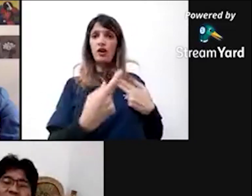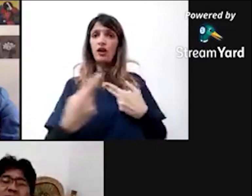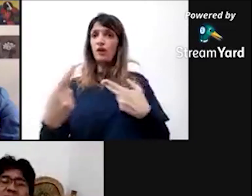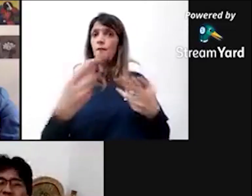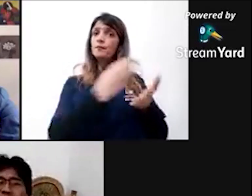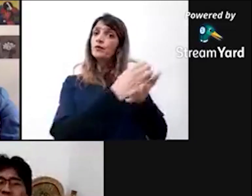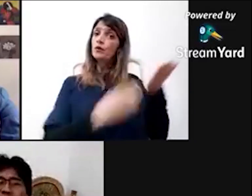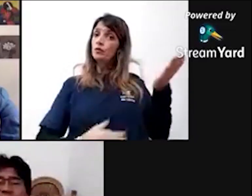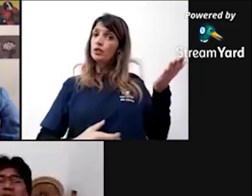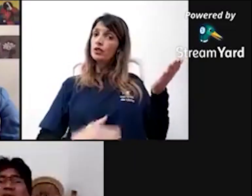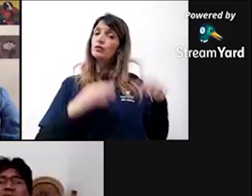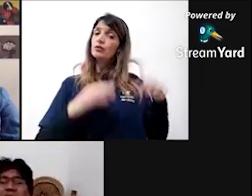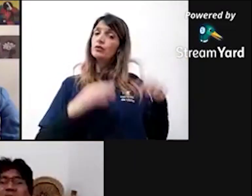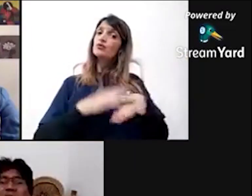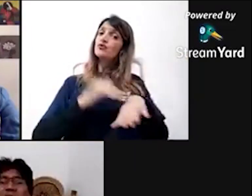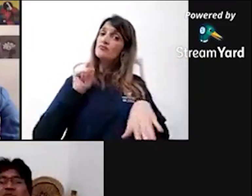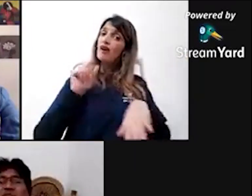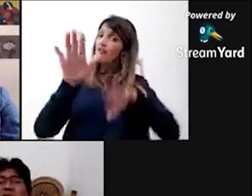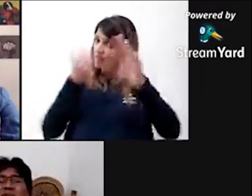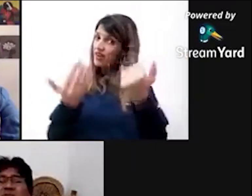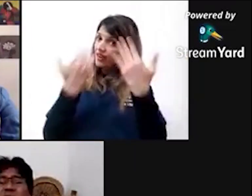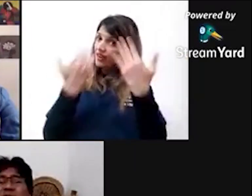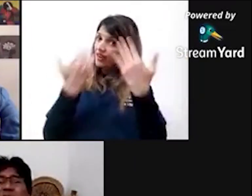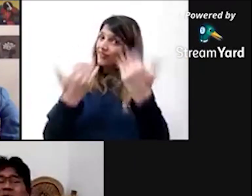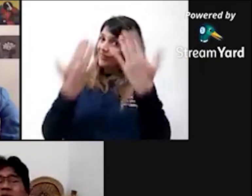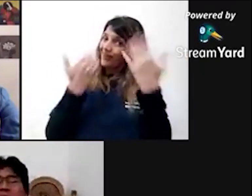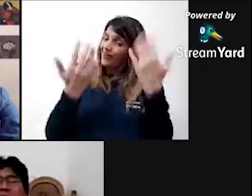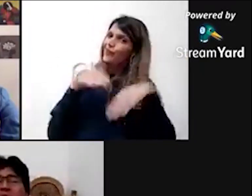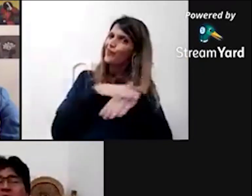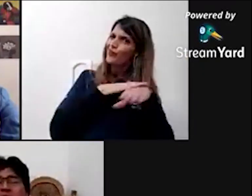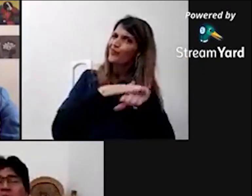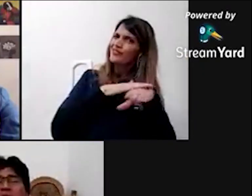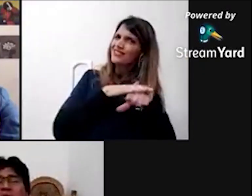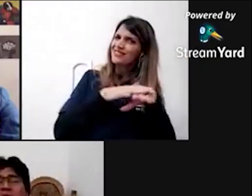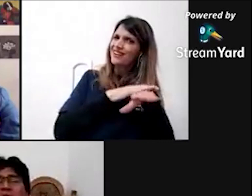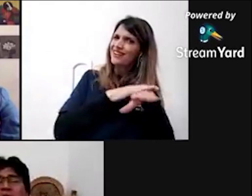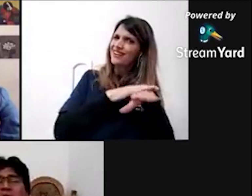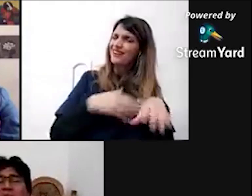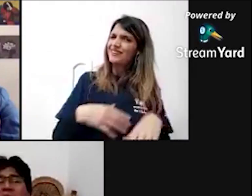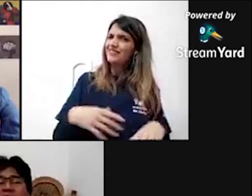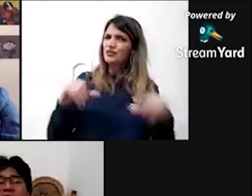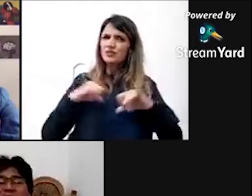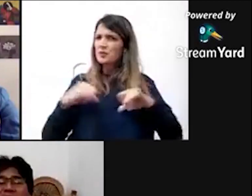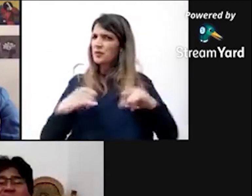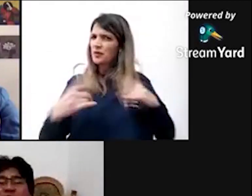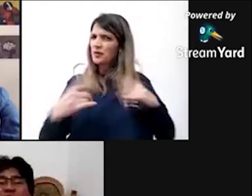chamar, vem, vamos conversar. O meu sangue é igual ao teu, minha dor é igual à tua,